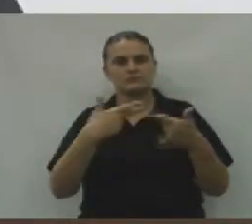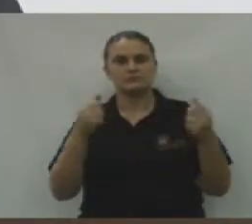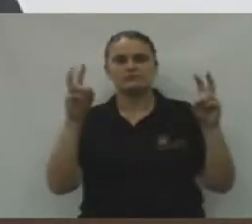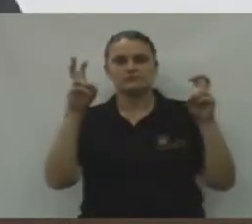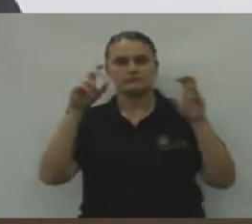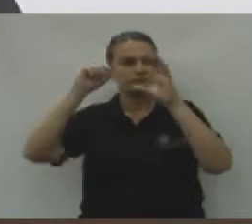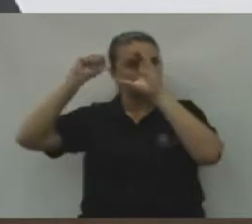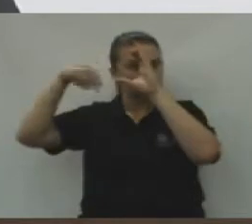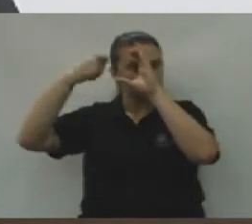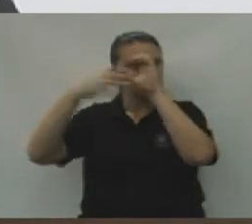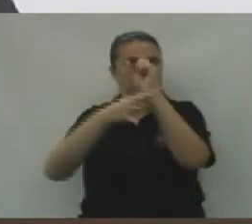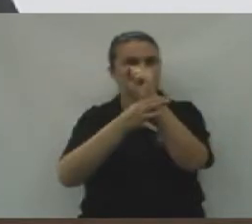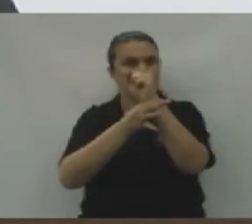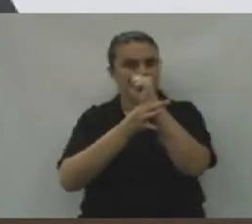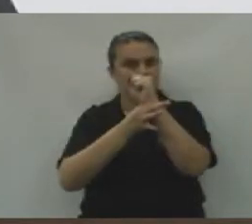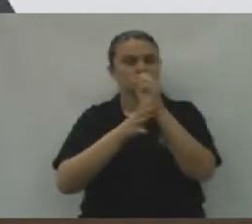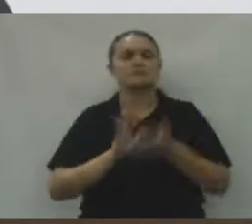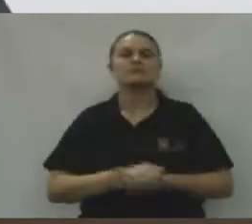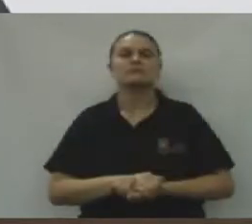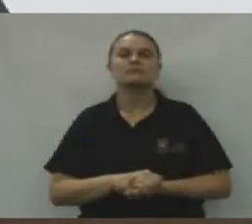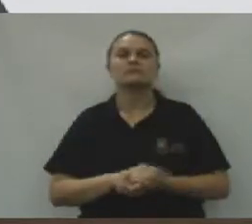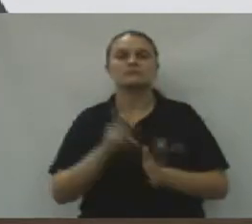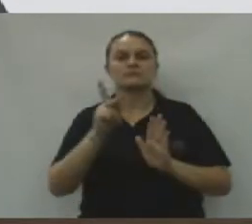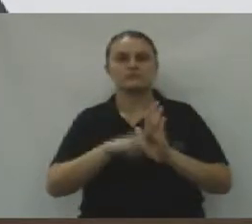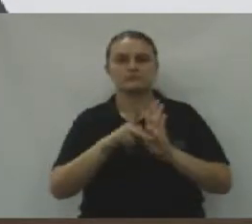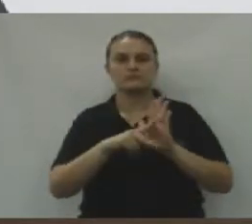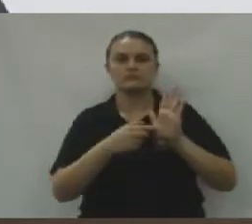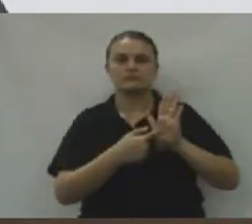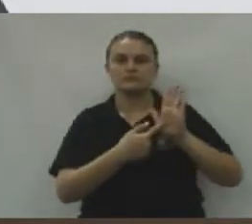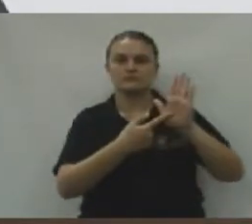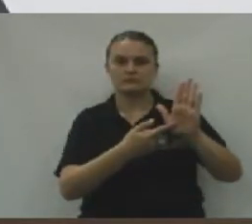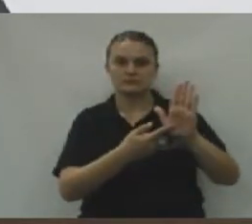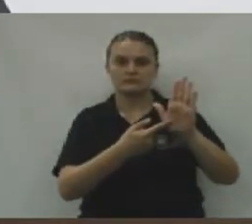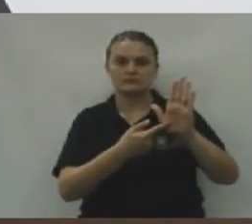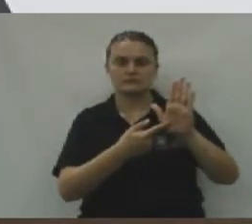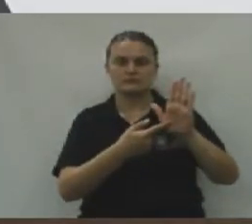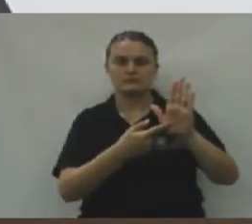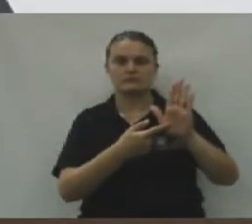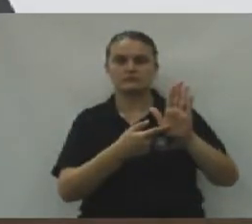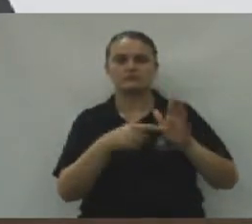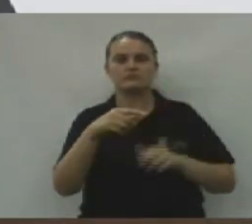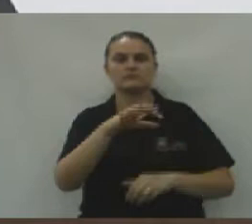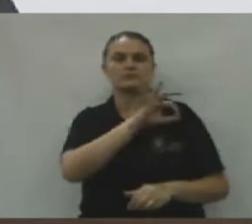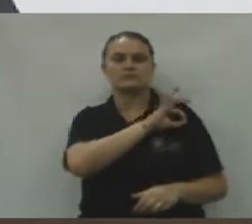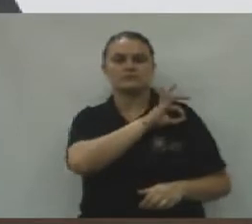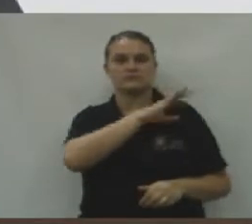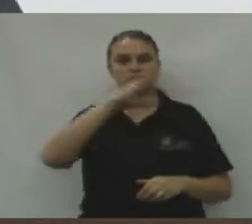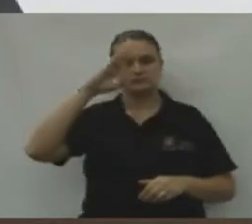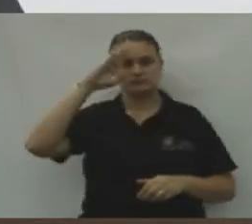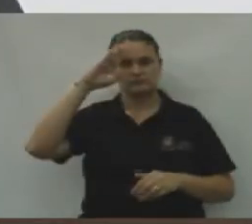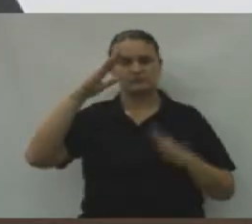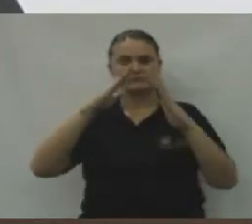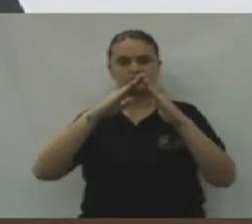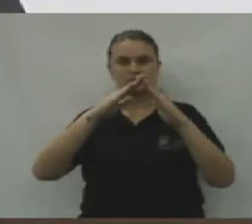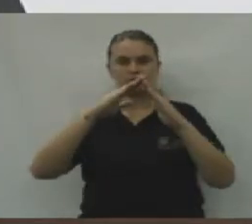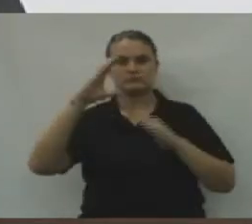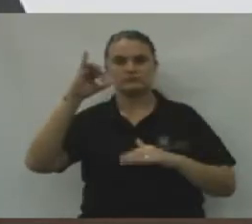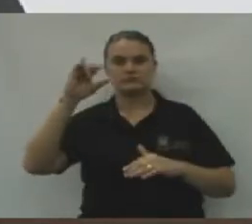de câmeras de monitoramento nos projetos que foram apresentados pela Polícia Militar, Casa